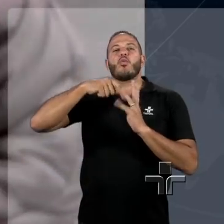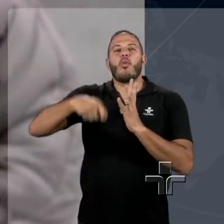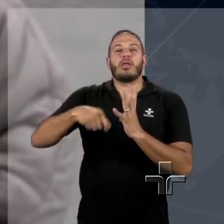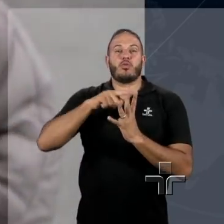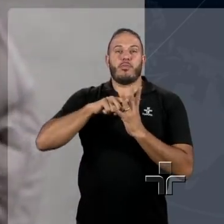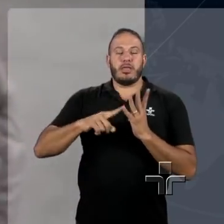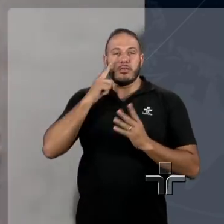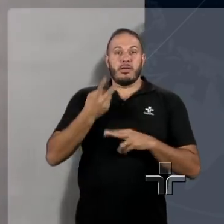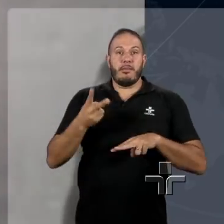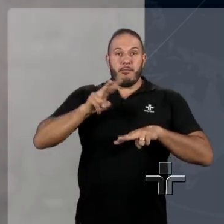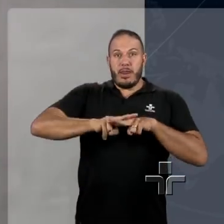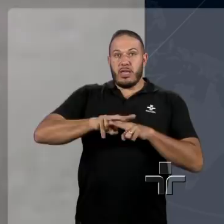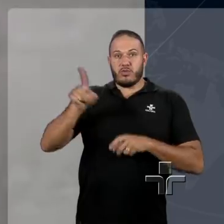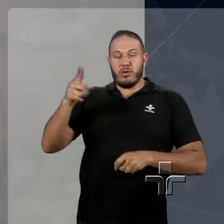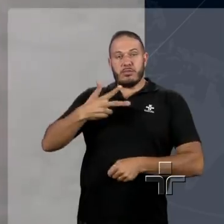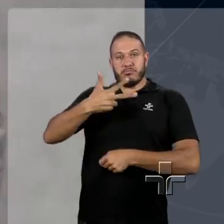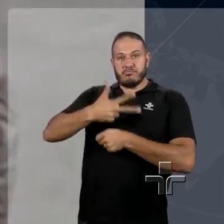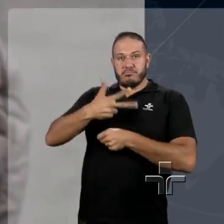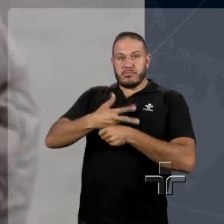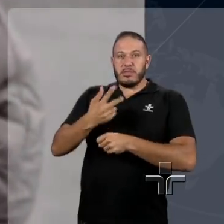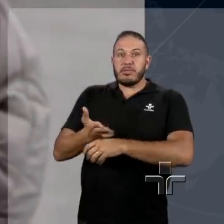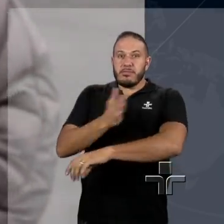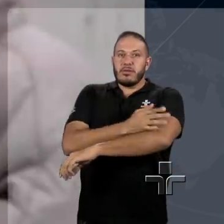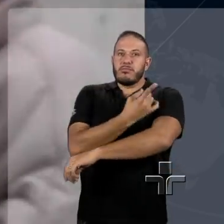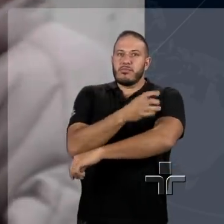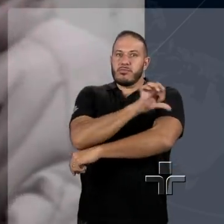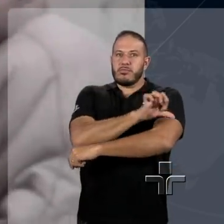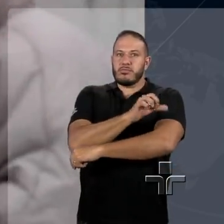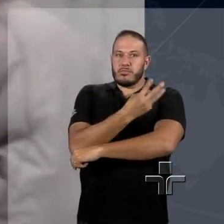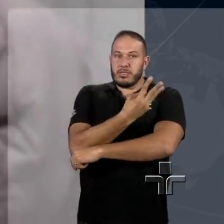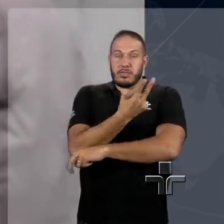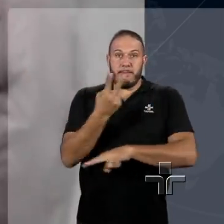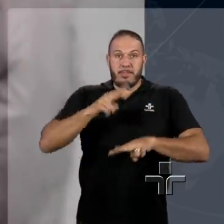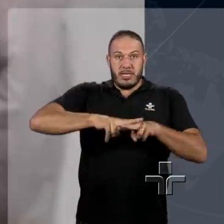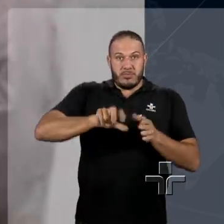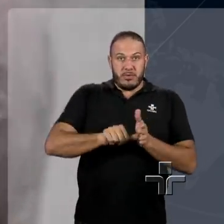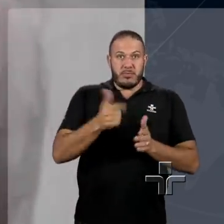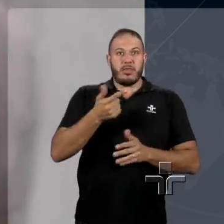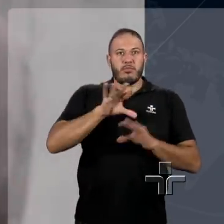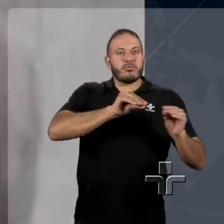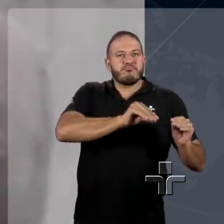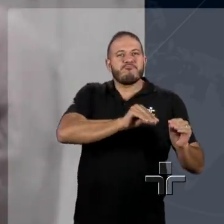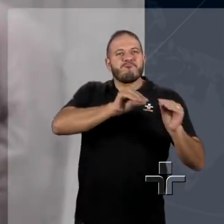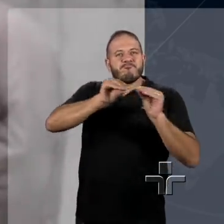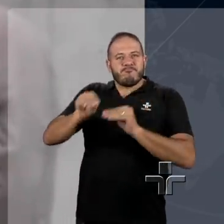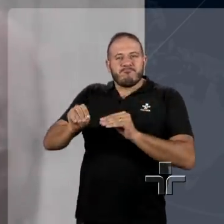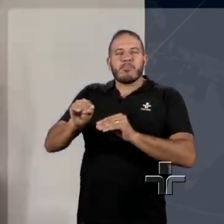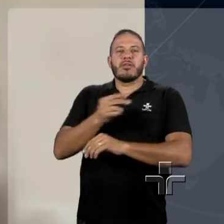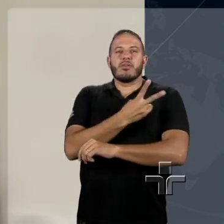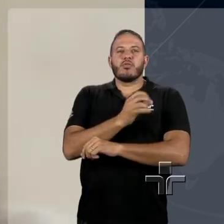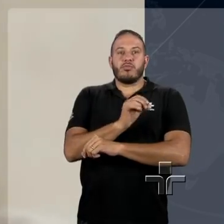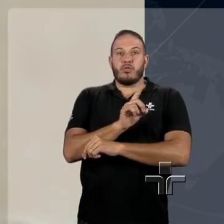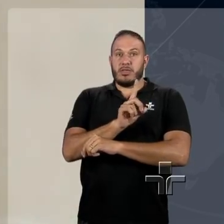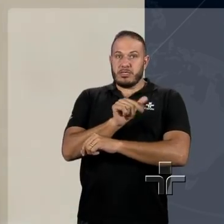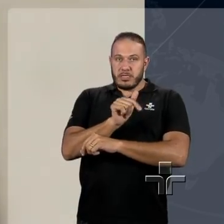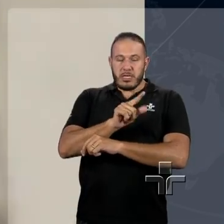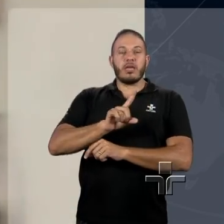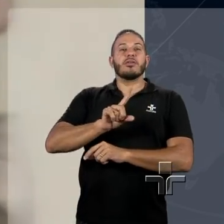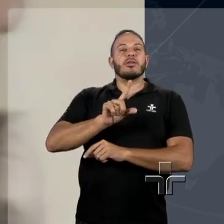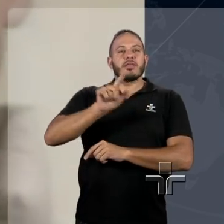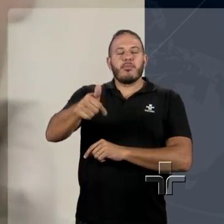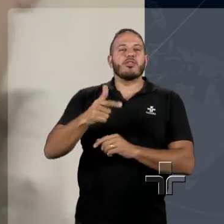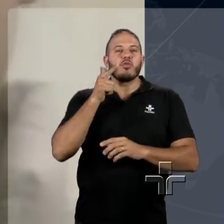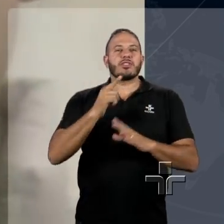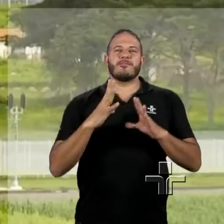Preso na Guatemala em 1993, El Chapo foi extraditado em 2017, após